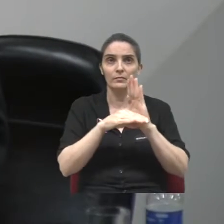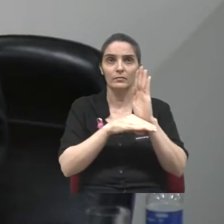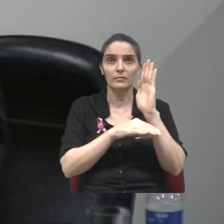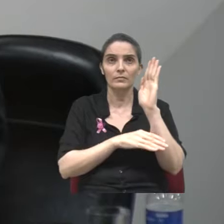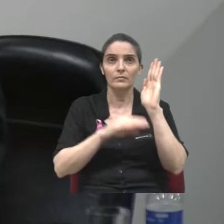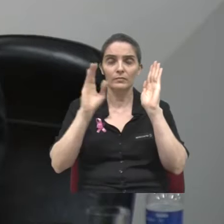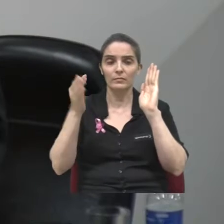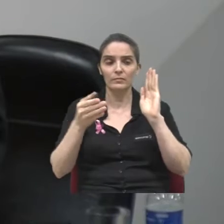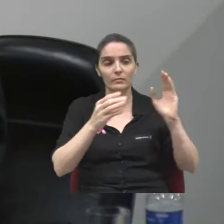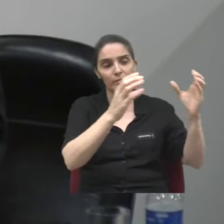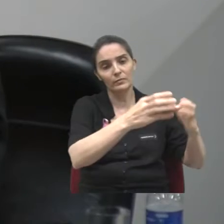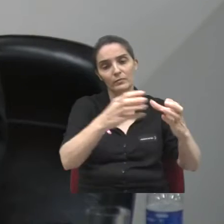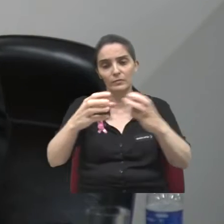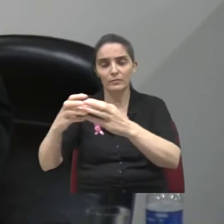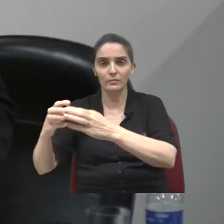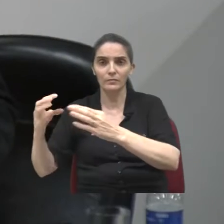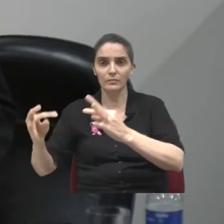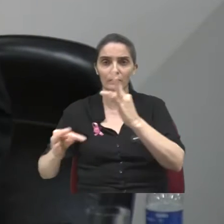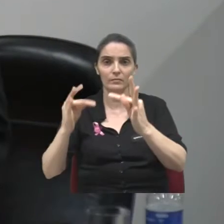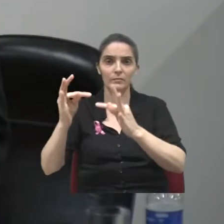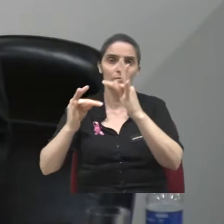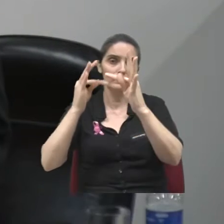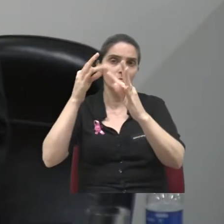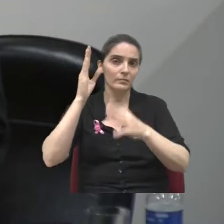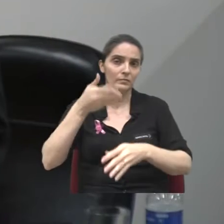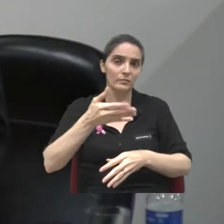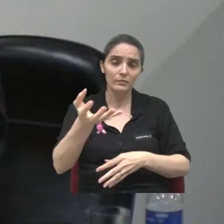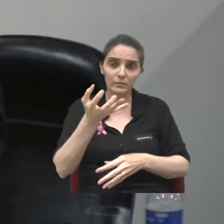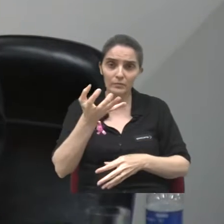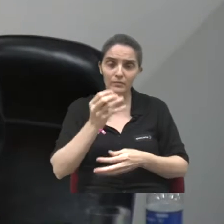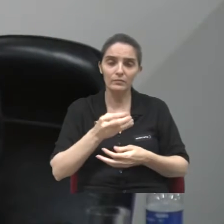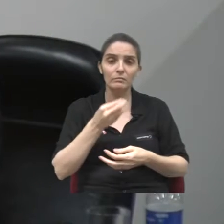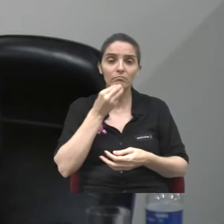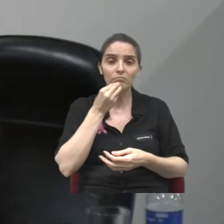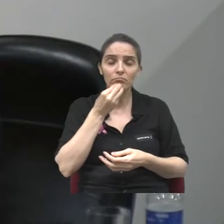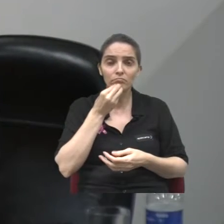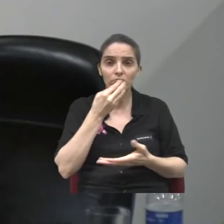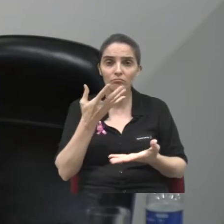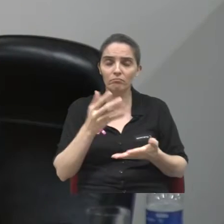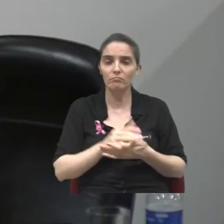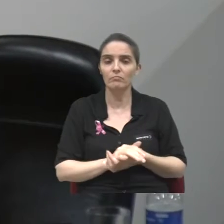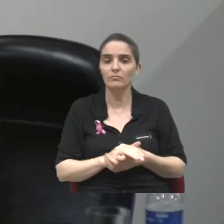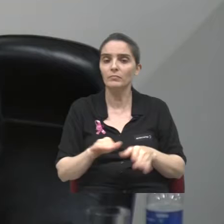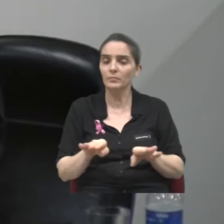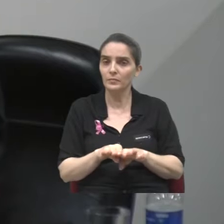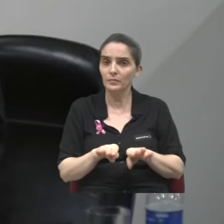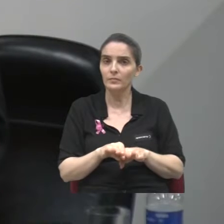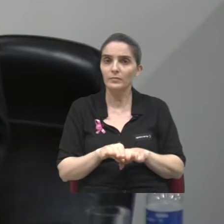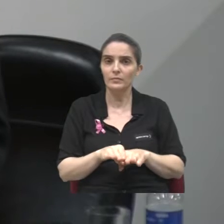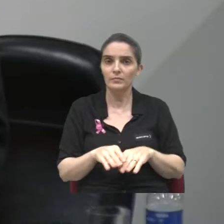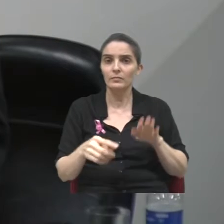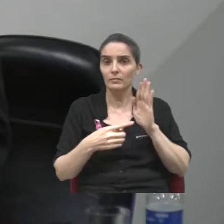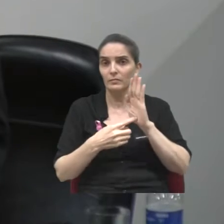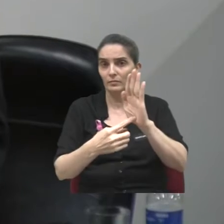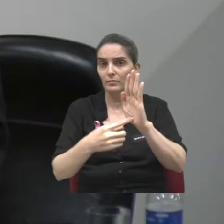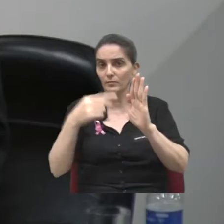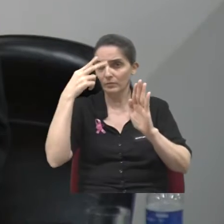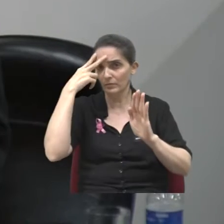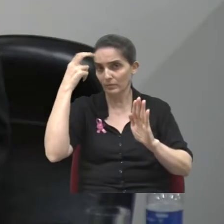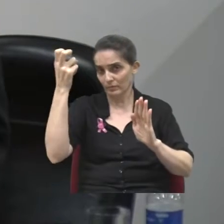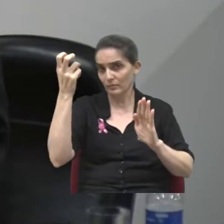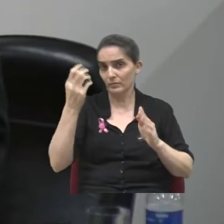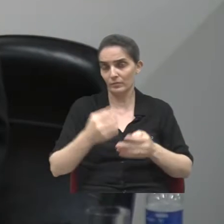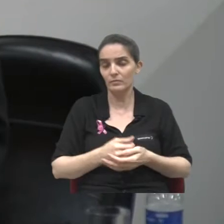técnicas dessa casa, eu gostaria de ter essa oportunidade de trazer um projeto inteligente, um projeto de